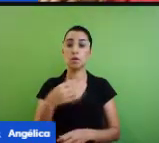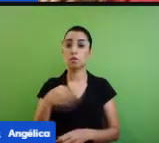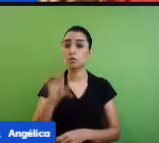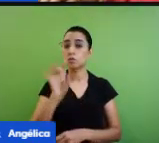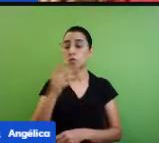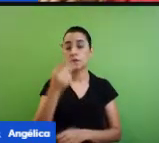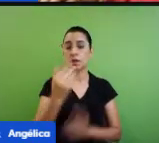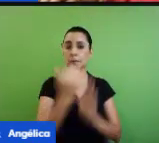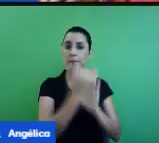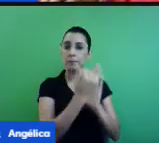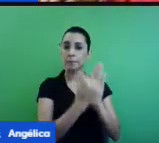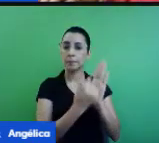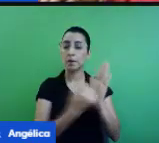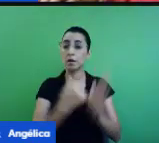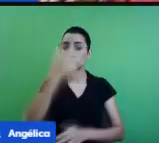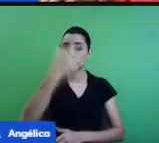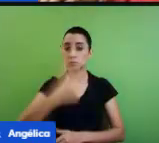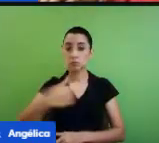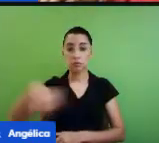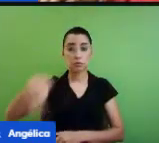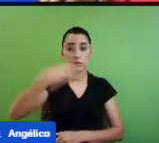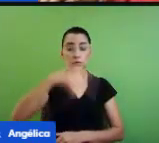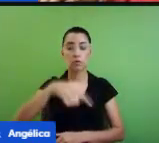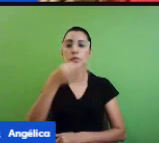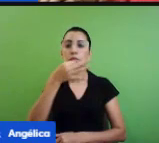sugestões de como você pode